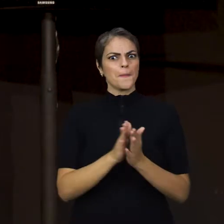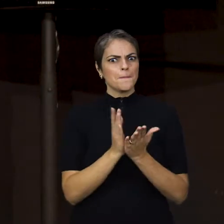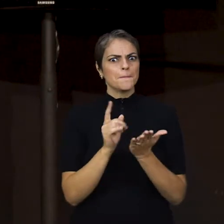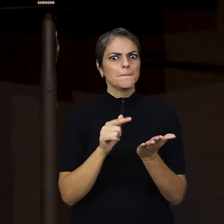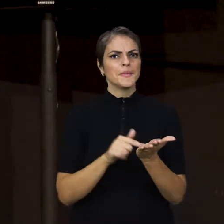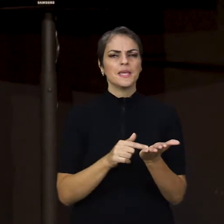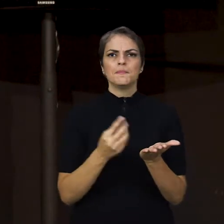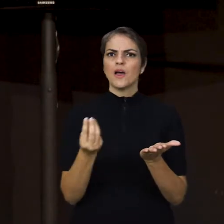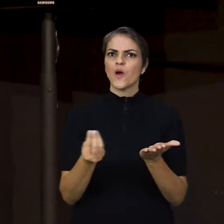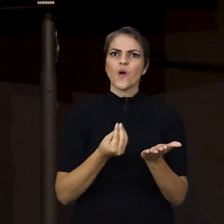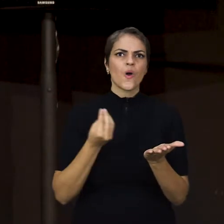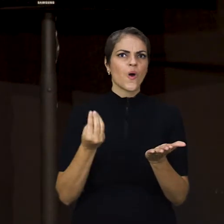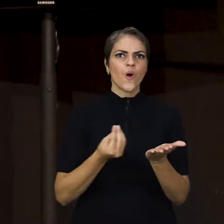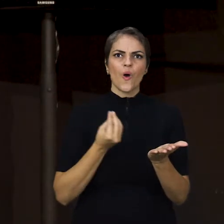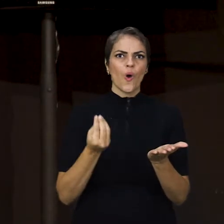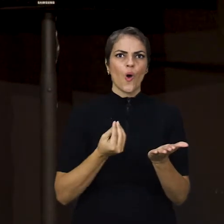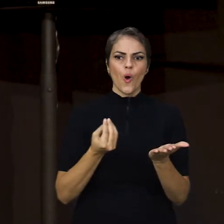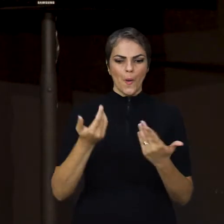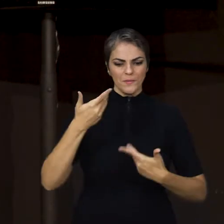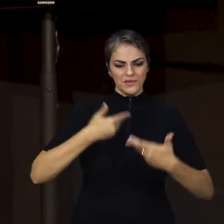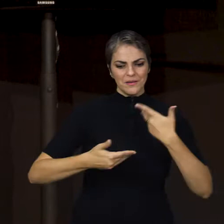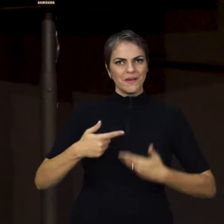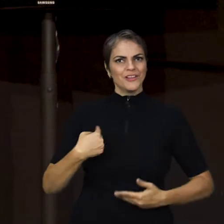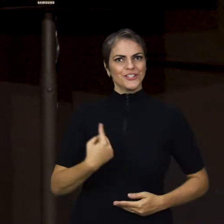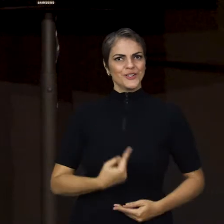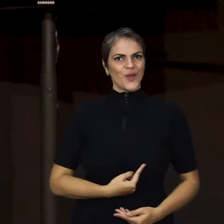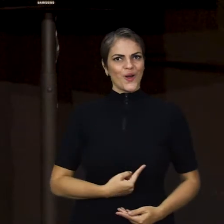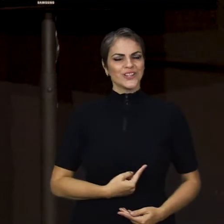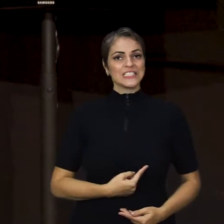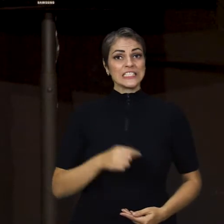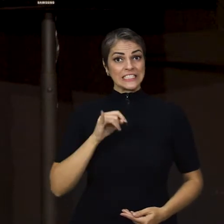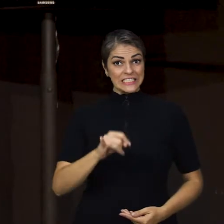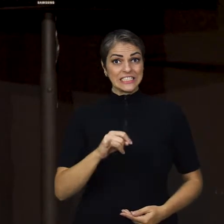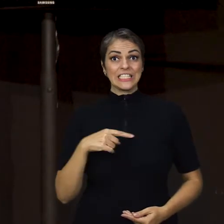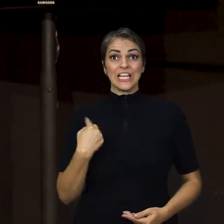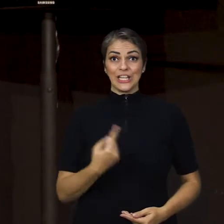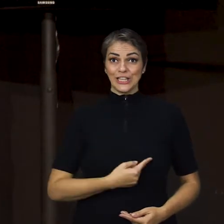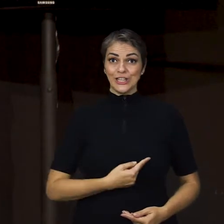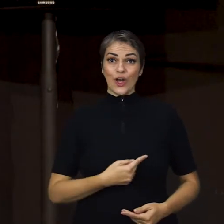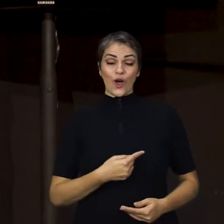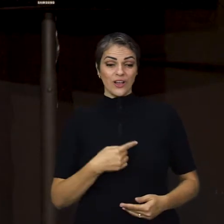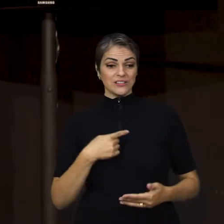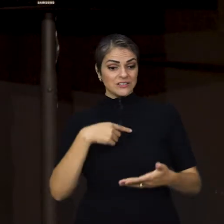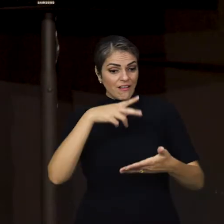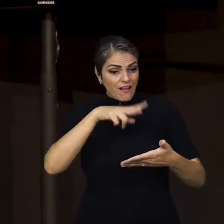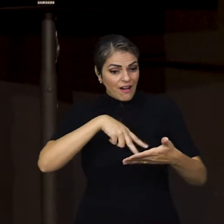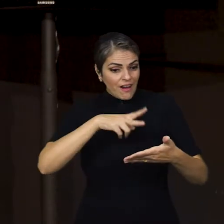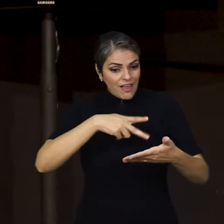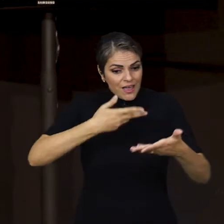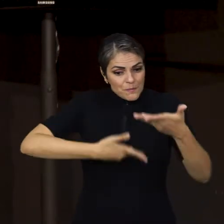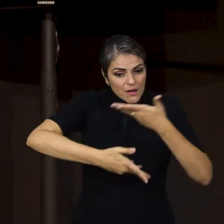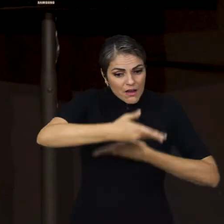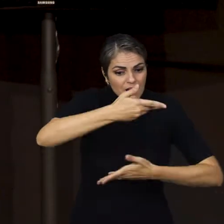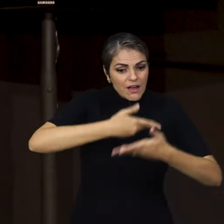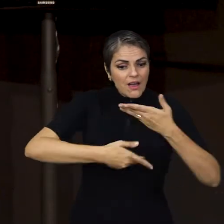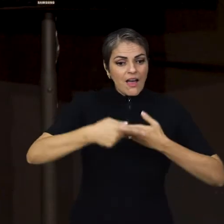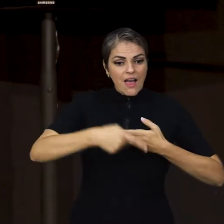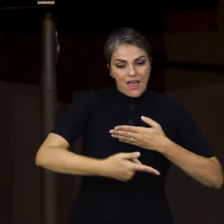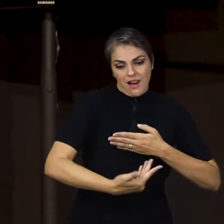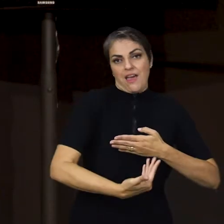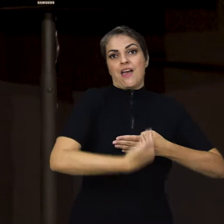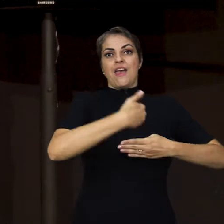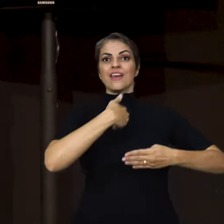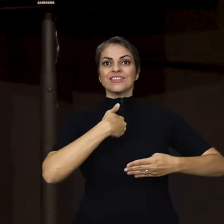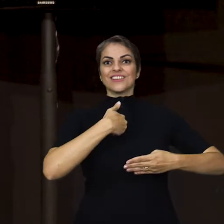em nós. Na medida em que nós nos aproximamos dela, nós somos penetrados por ela. É um livro que nos lê